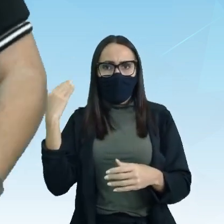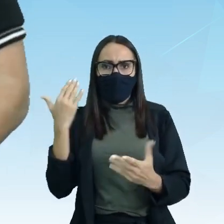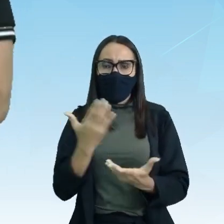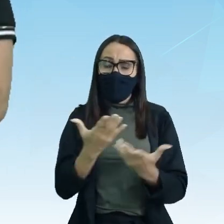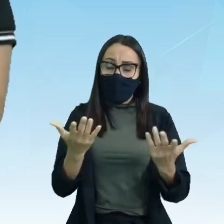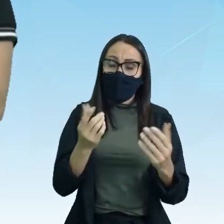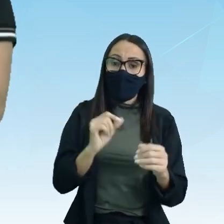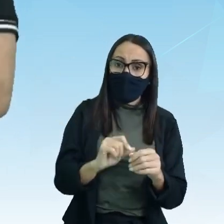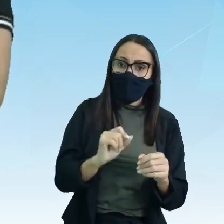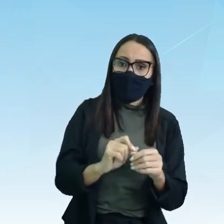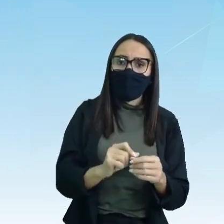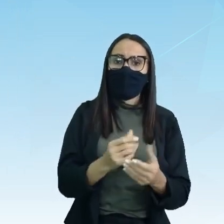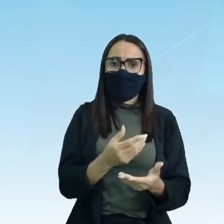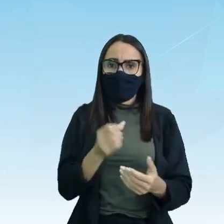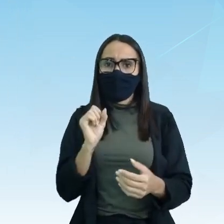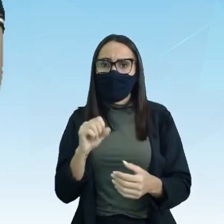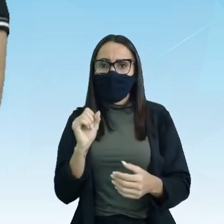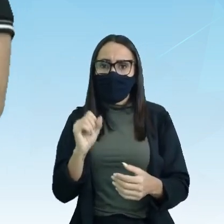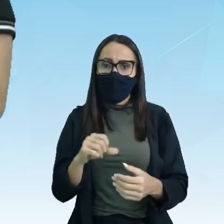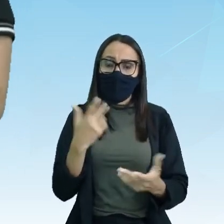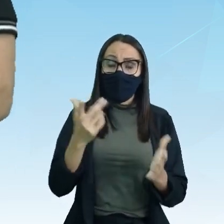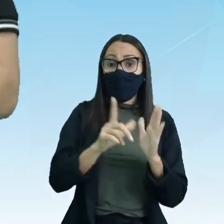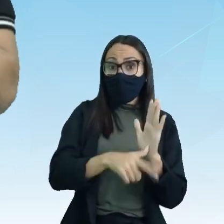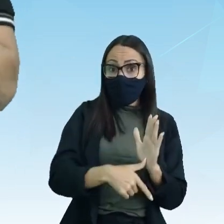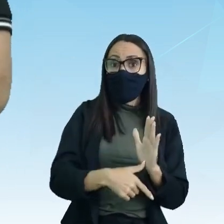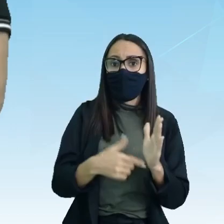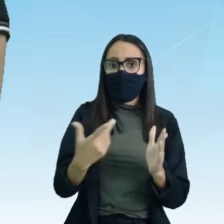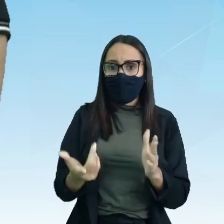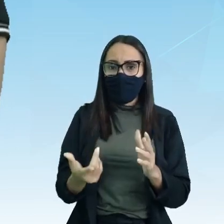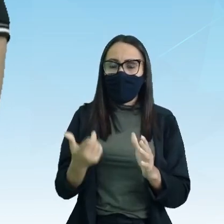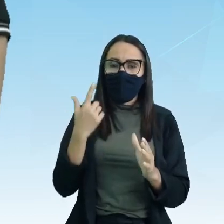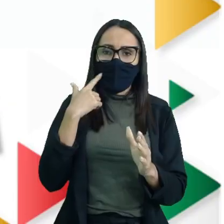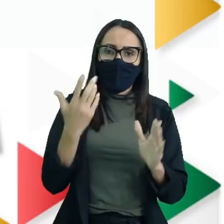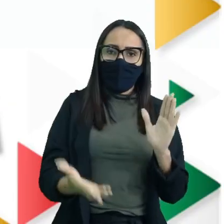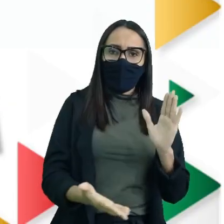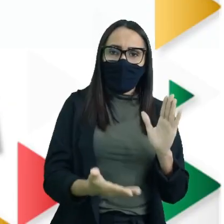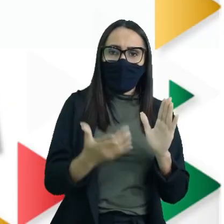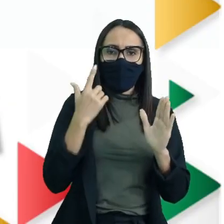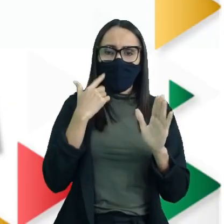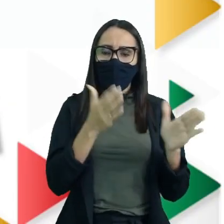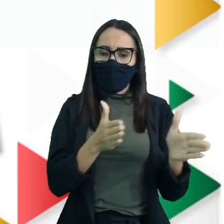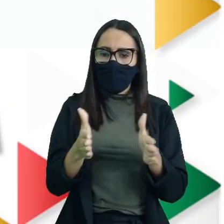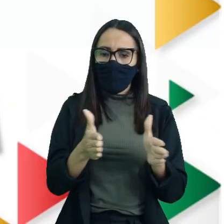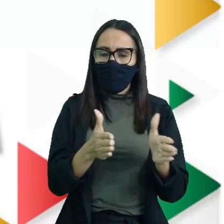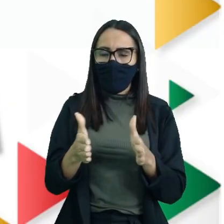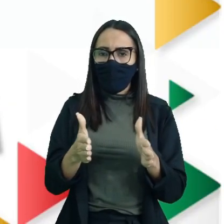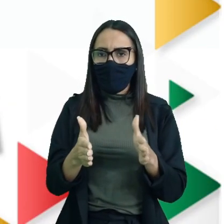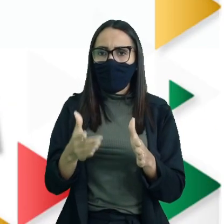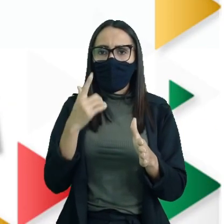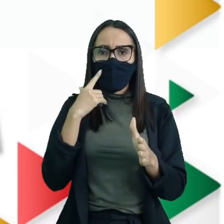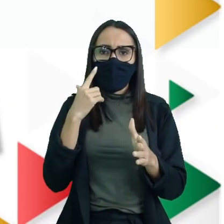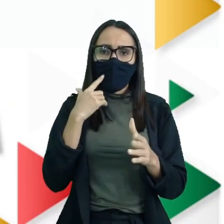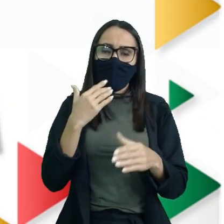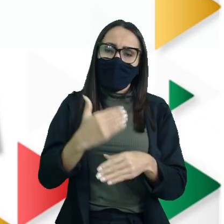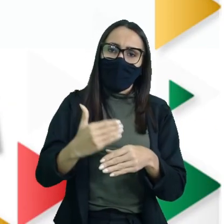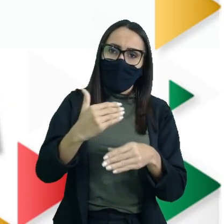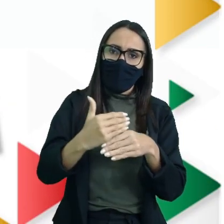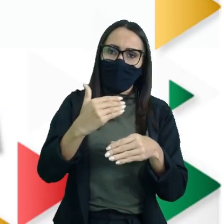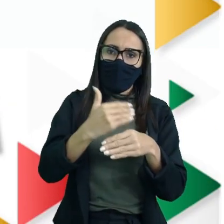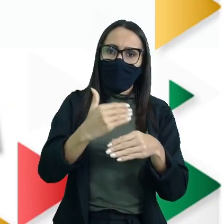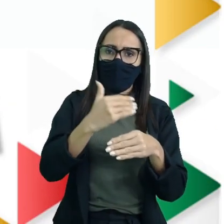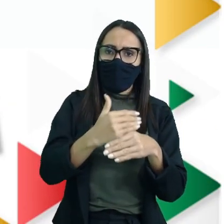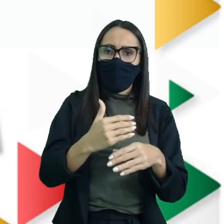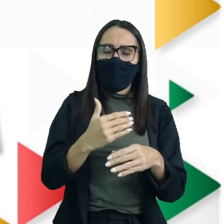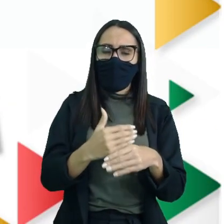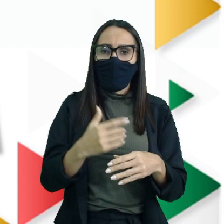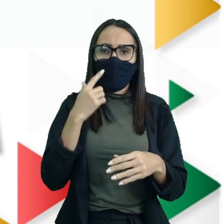feito, né? E saiu atrasado, tá certo? Foi extrapolado o prazo pelo empreiteiro. O construtor dele foi um